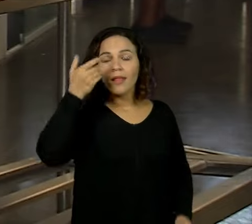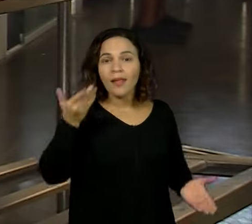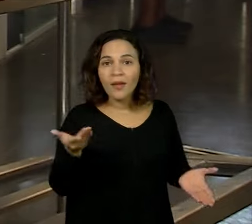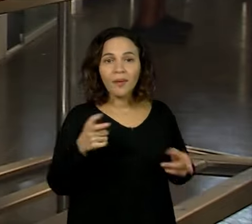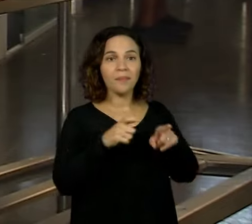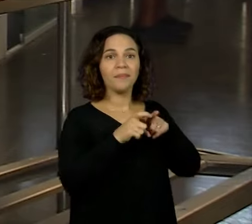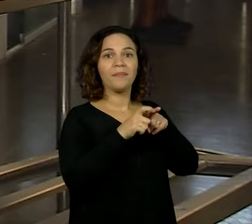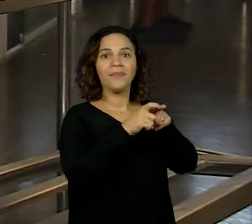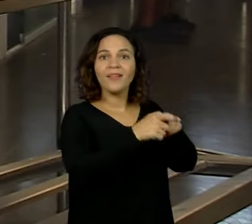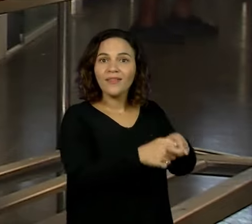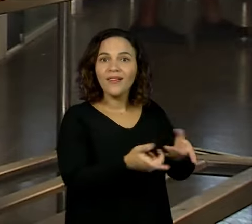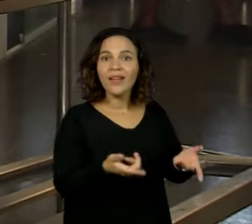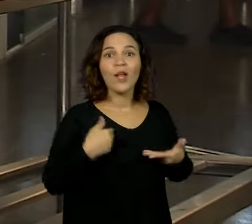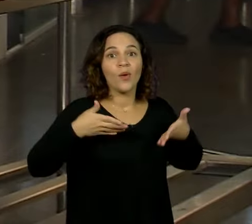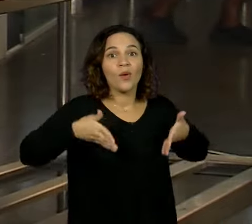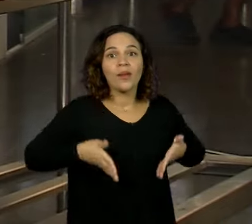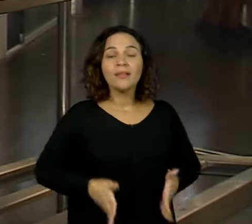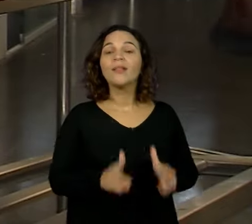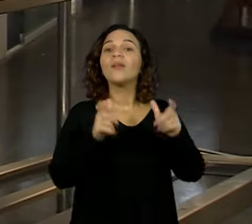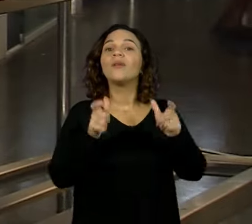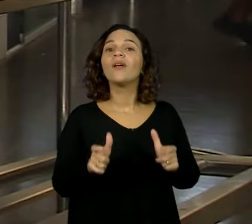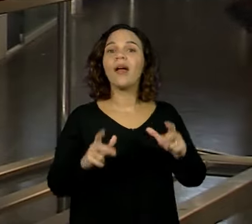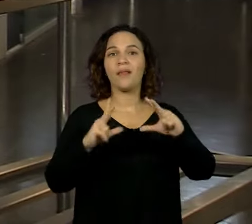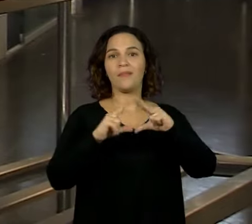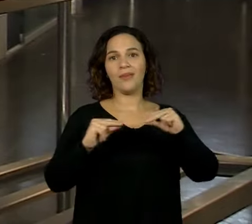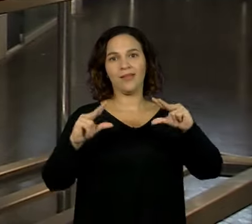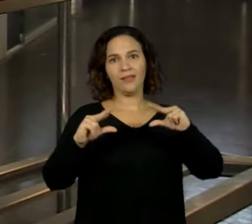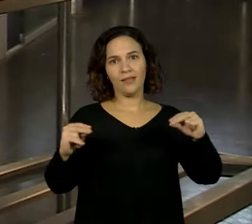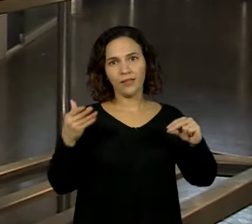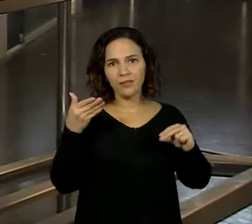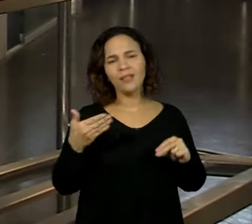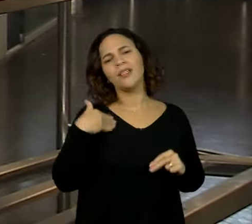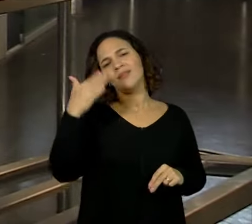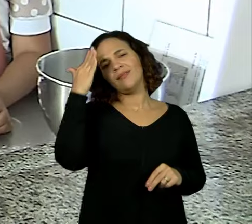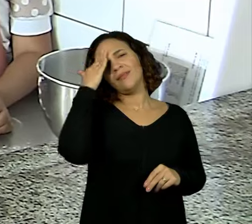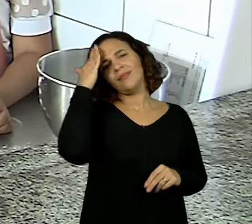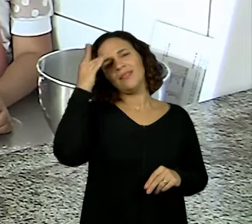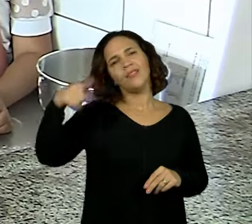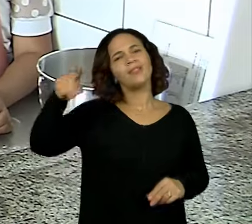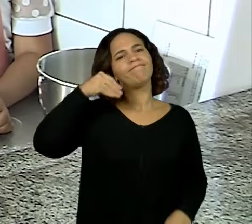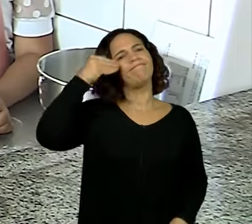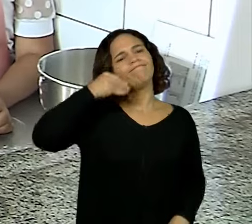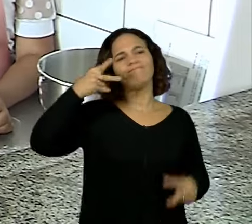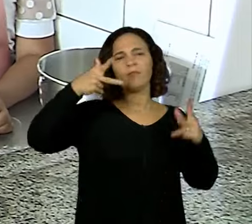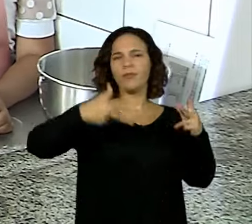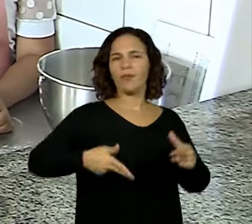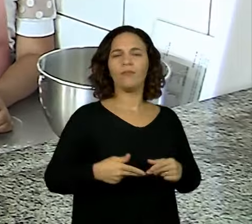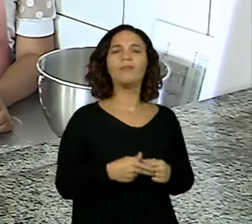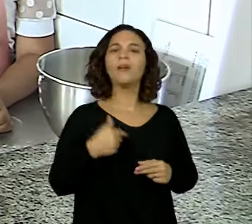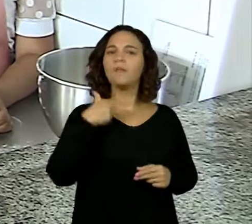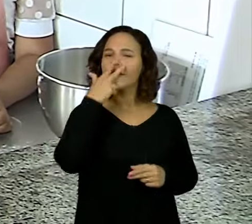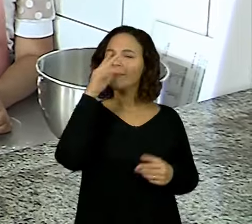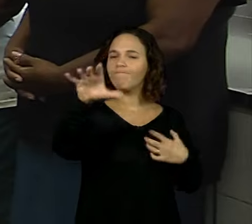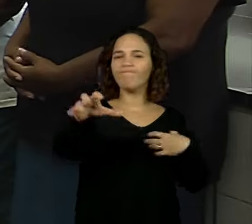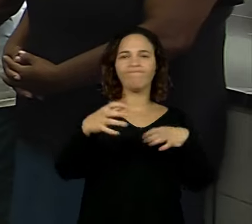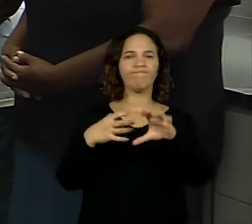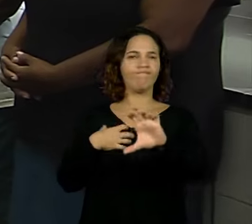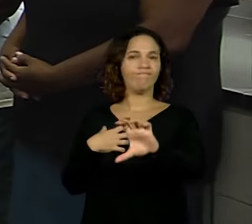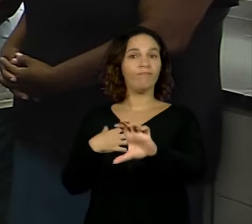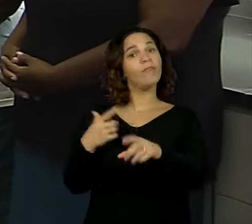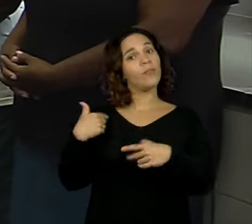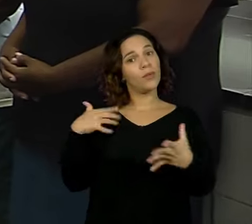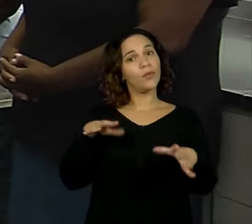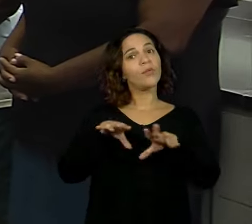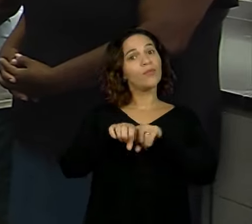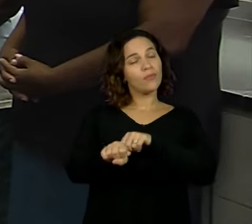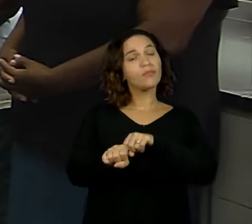da periferia, eu nasci na Brasilândia, então eu sei exatamente o que elas estão passando. Então eu me enxergo muito nelas. E eu também sou